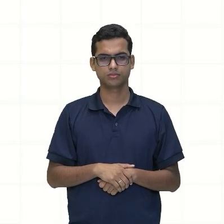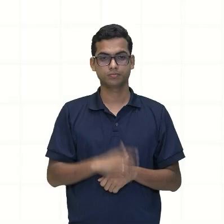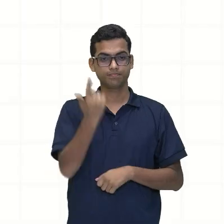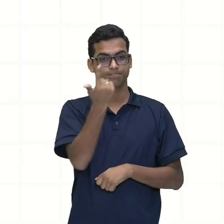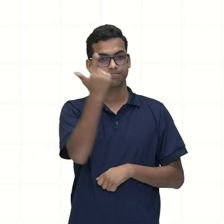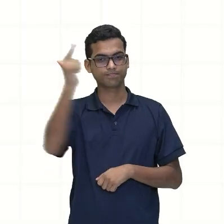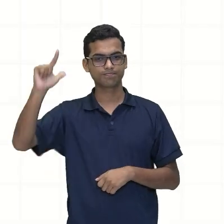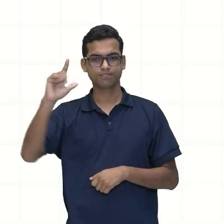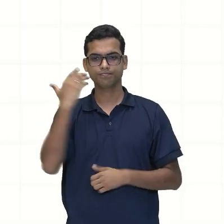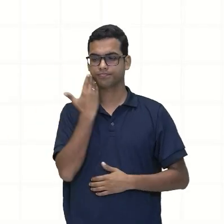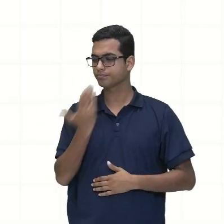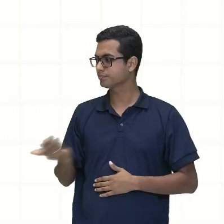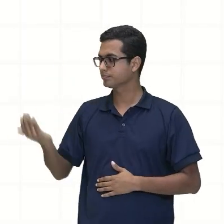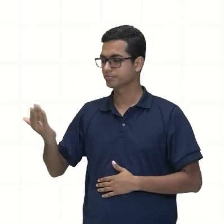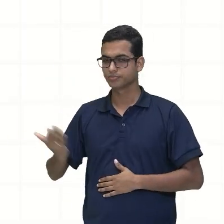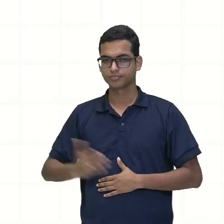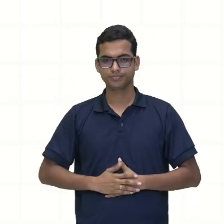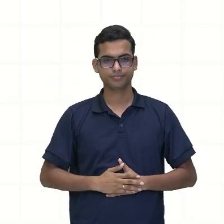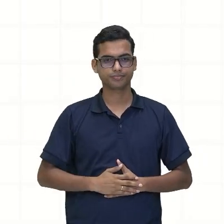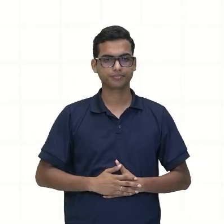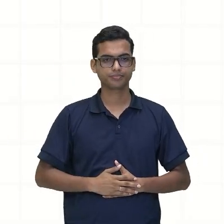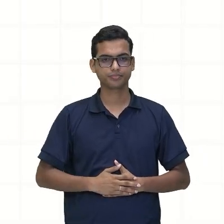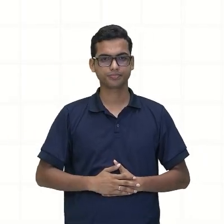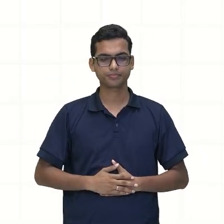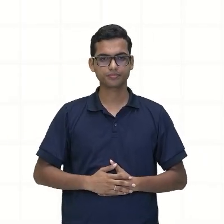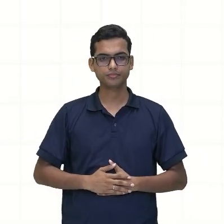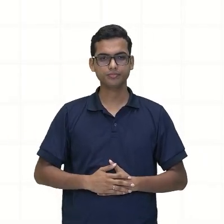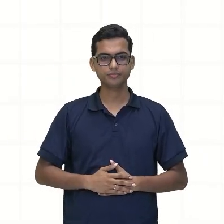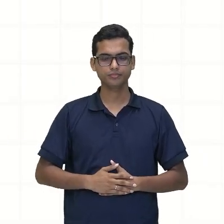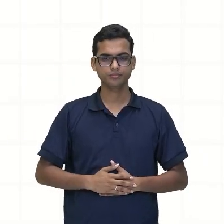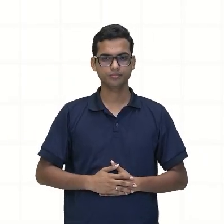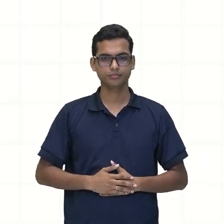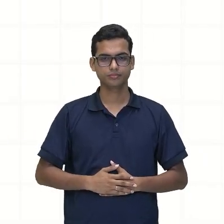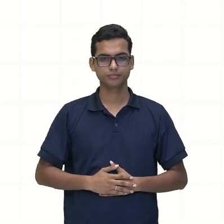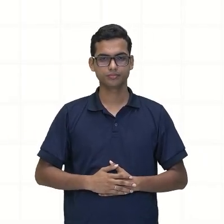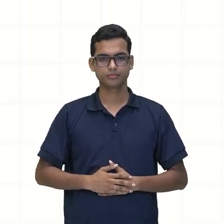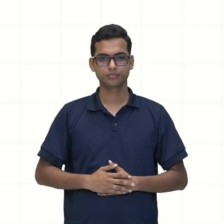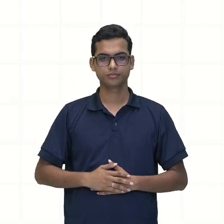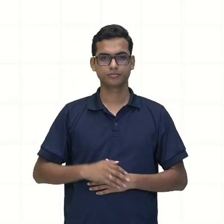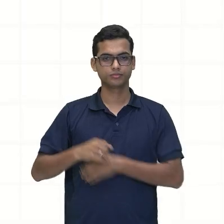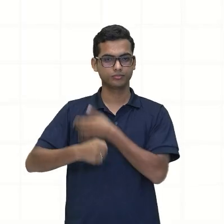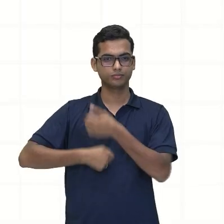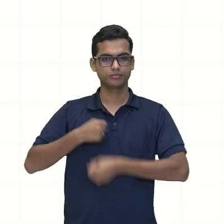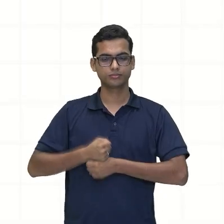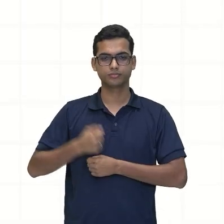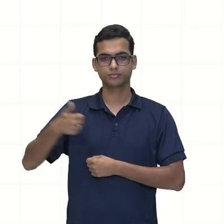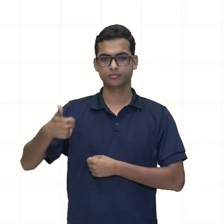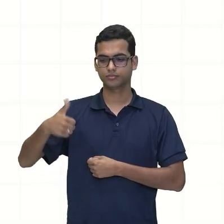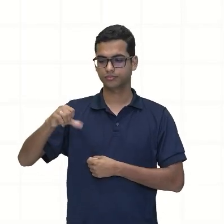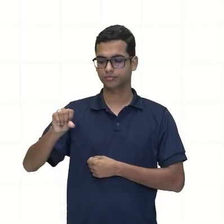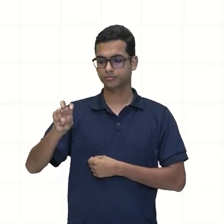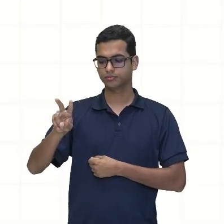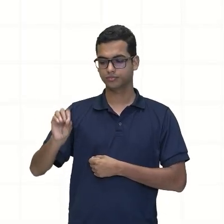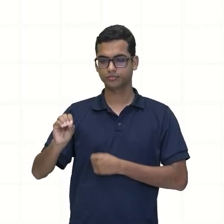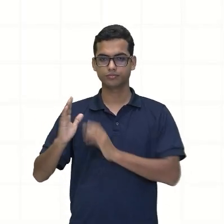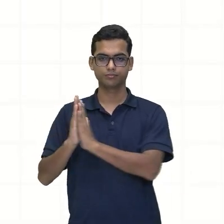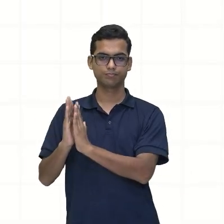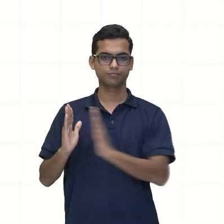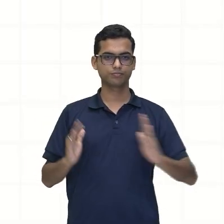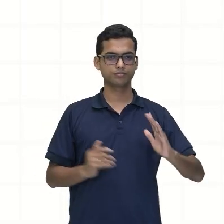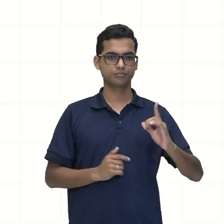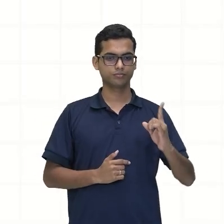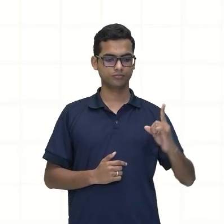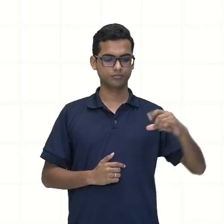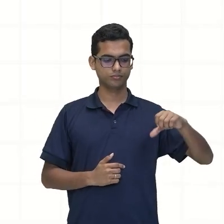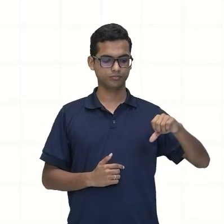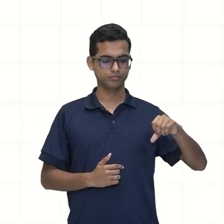Essas migrações internas, olha, ao longo de 1950 até 1970, tá bom? As setas em azul